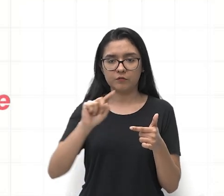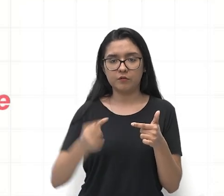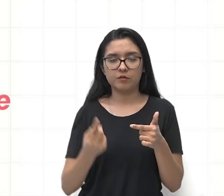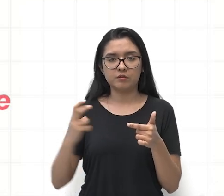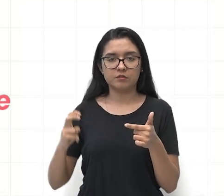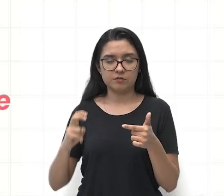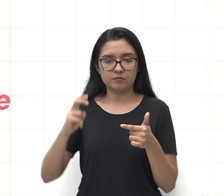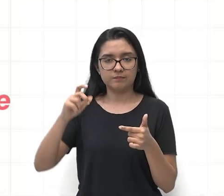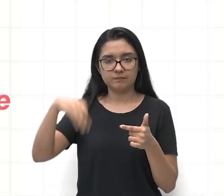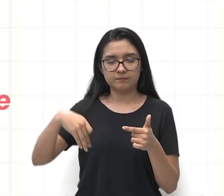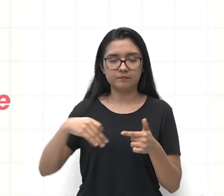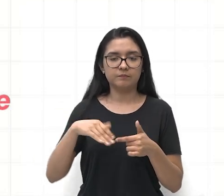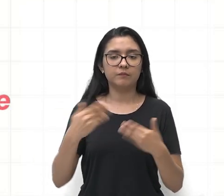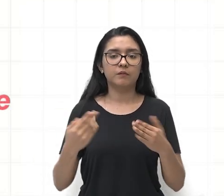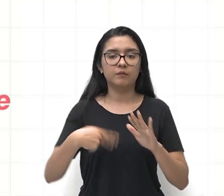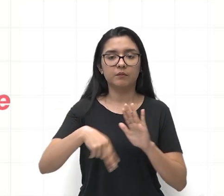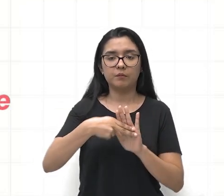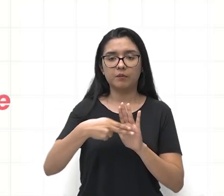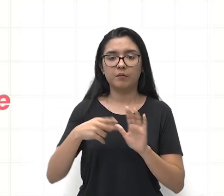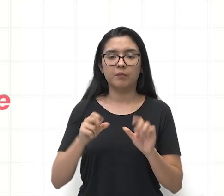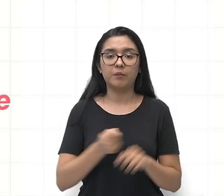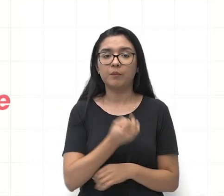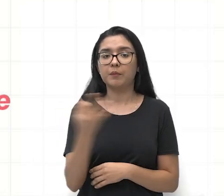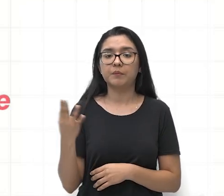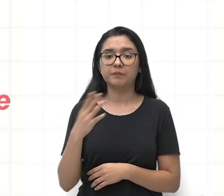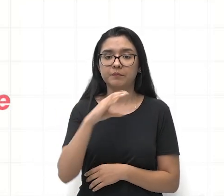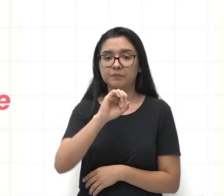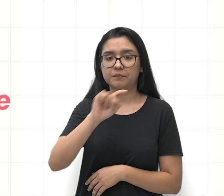35,5. Isso vai ser igual, olha aí, ó,